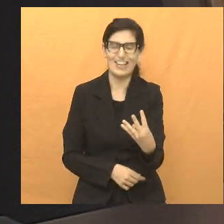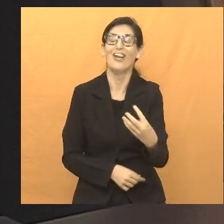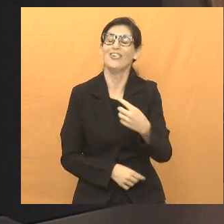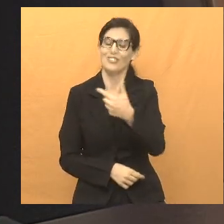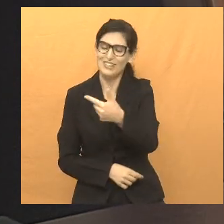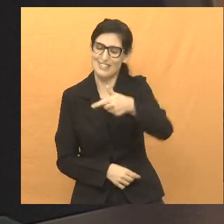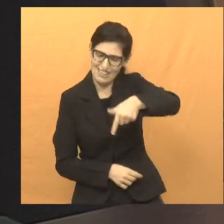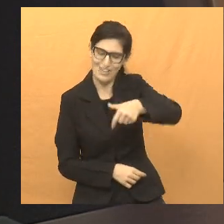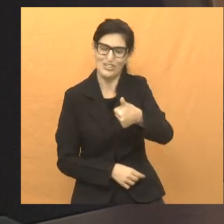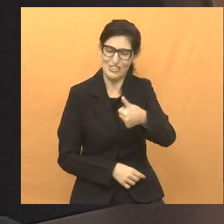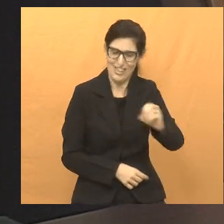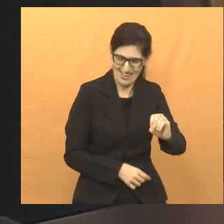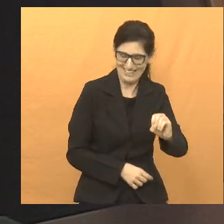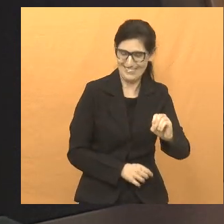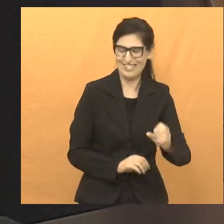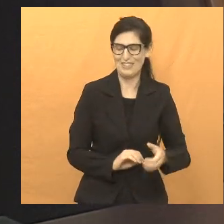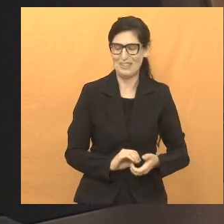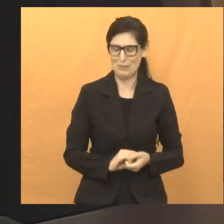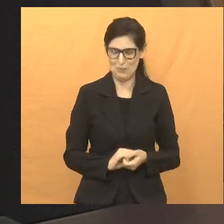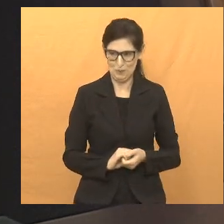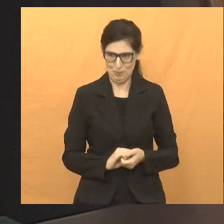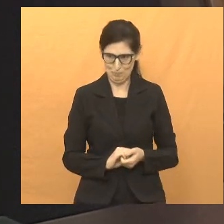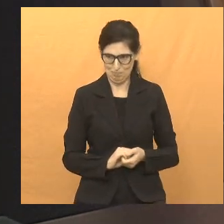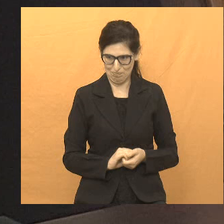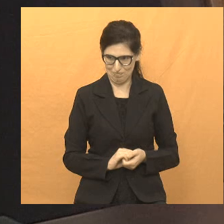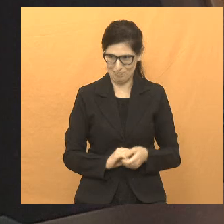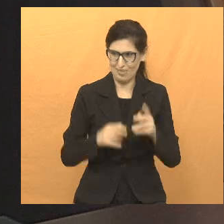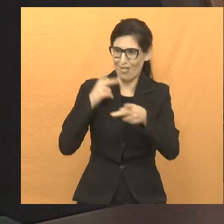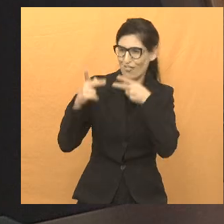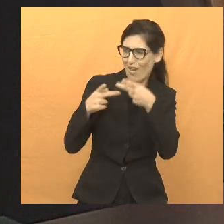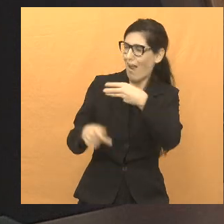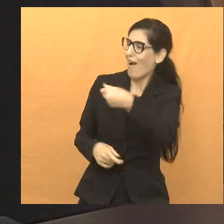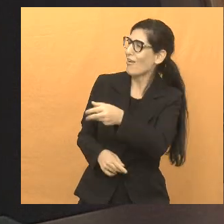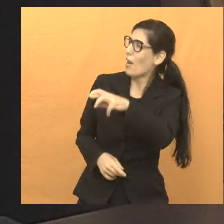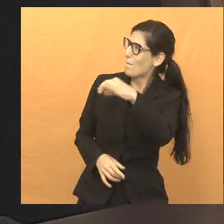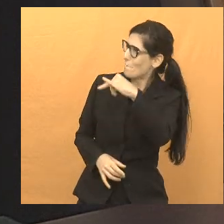3954-2710. Só comentando o que a doutora Márcia falou,